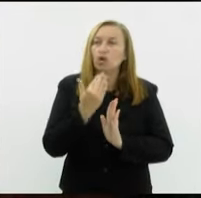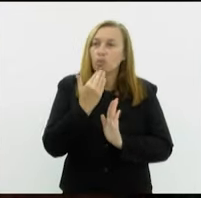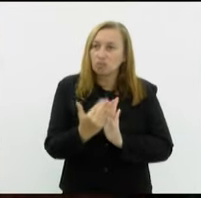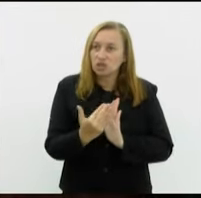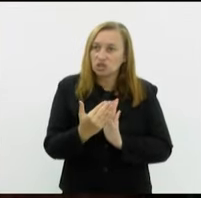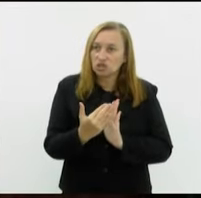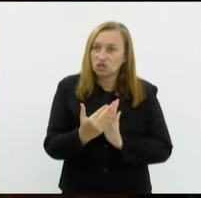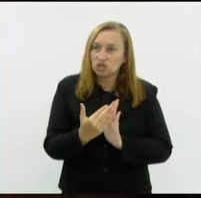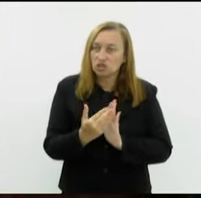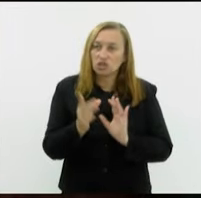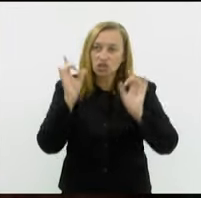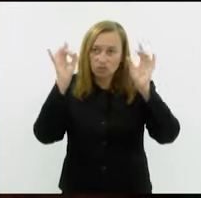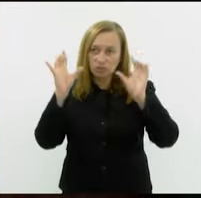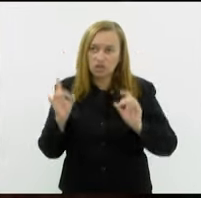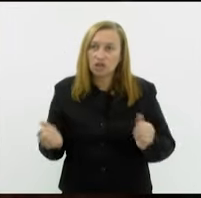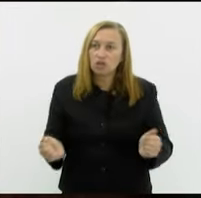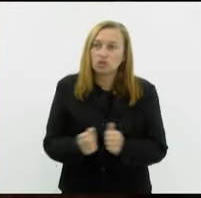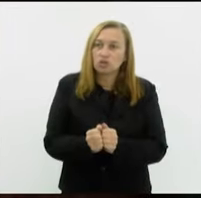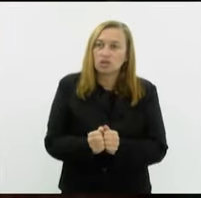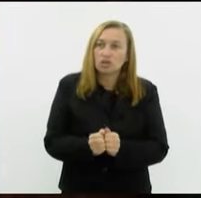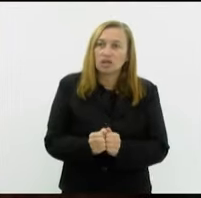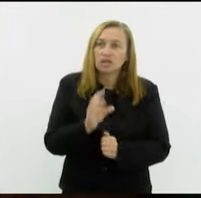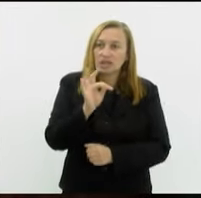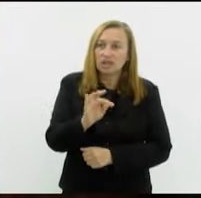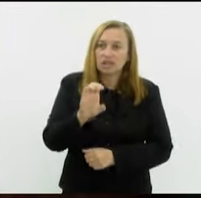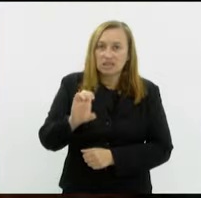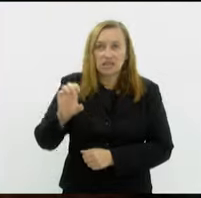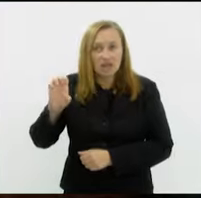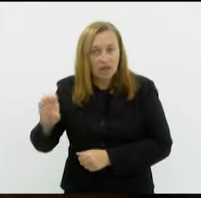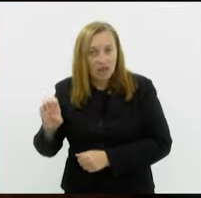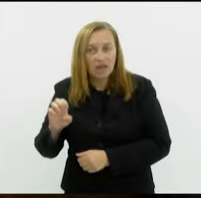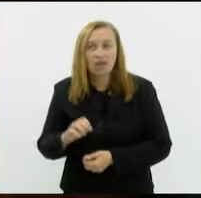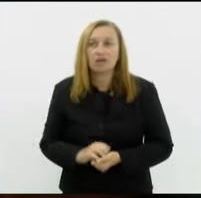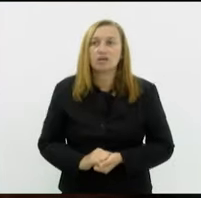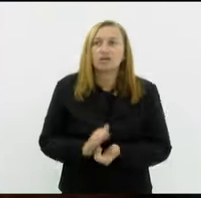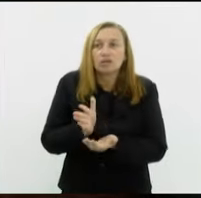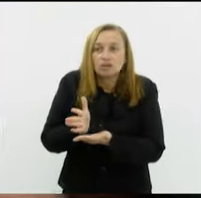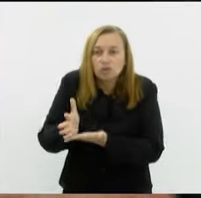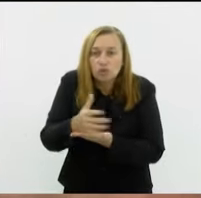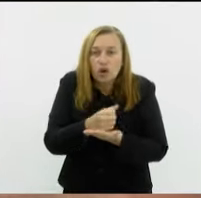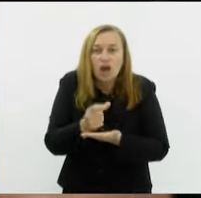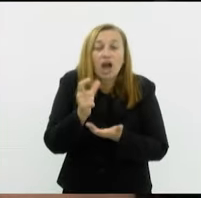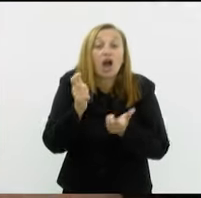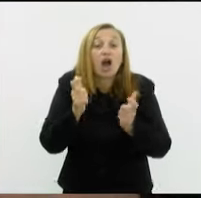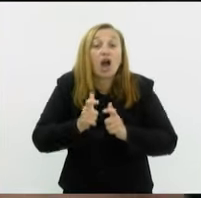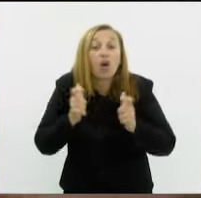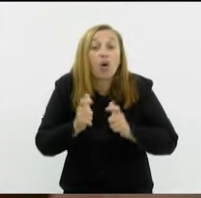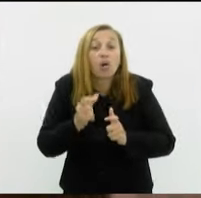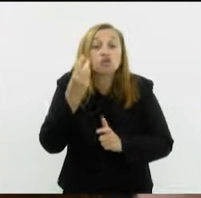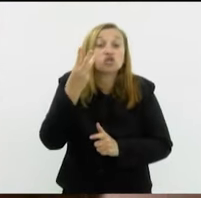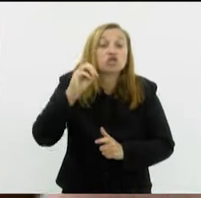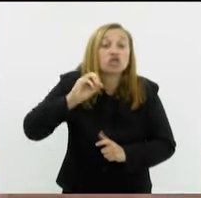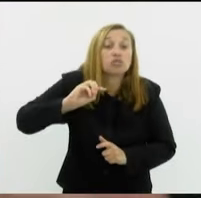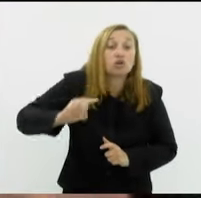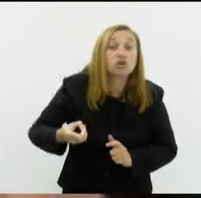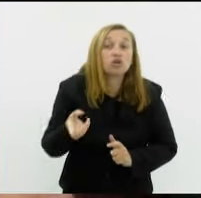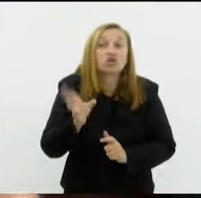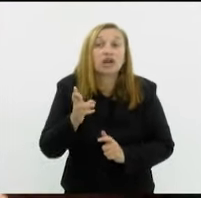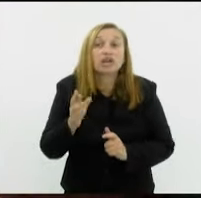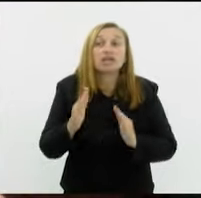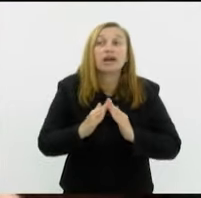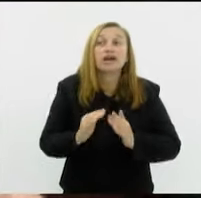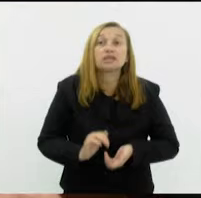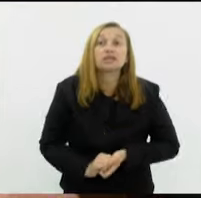de auditoria especial junto ao TCE para que se apurasse para onde foram os 30 milhões de reais dessa